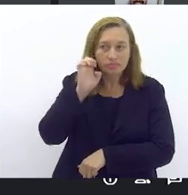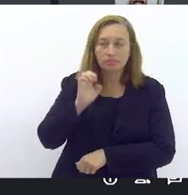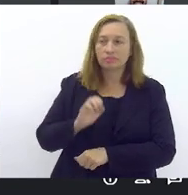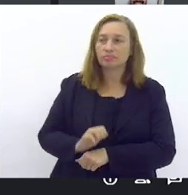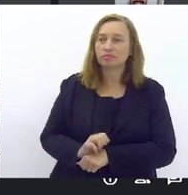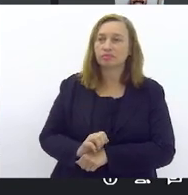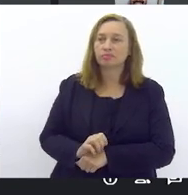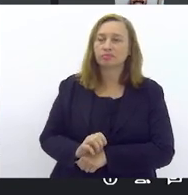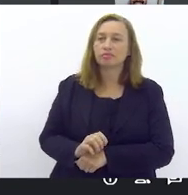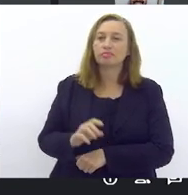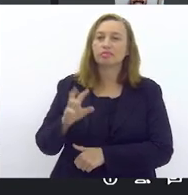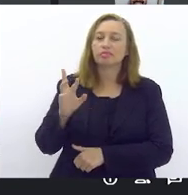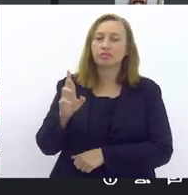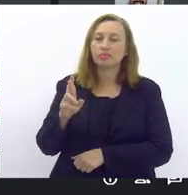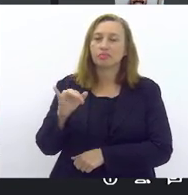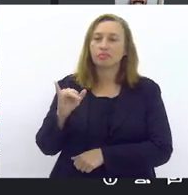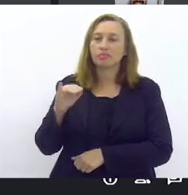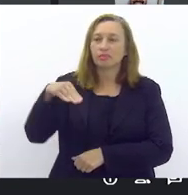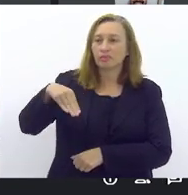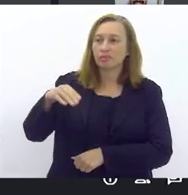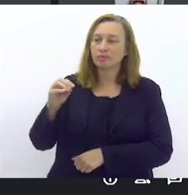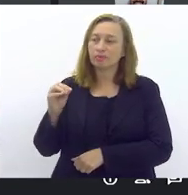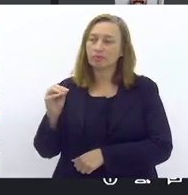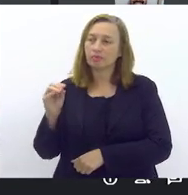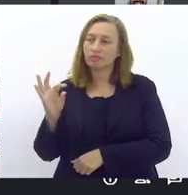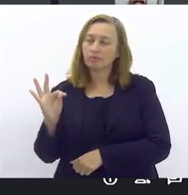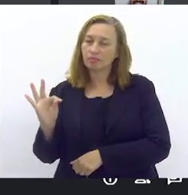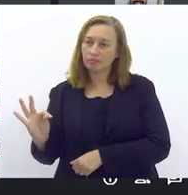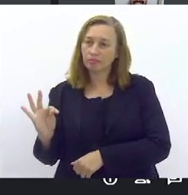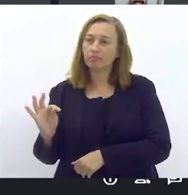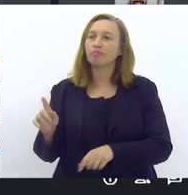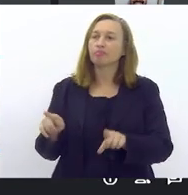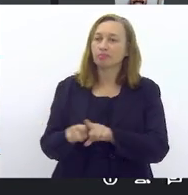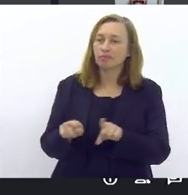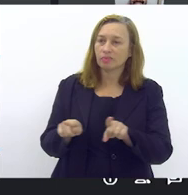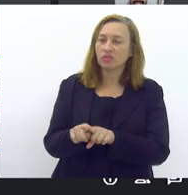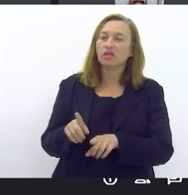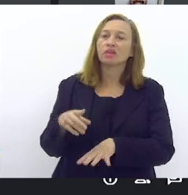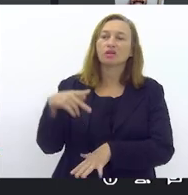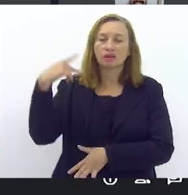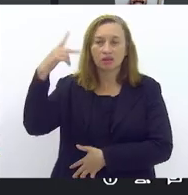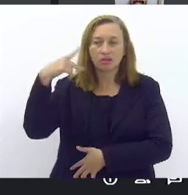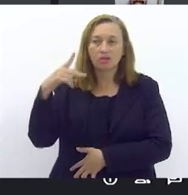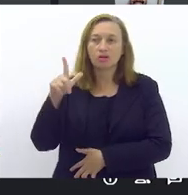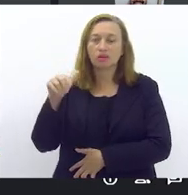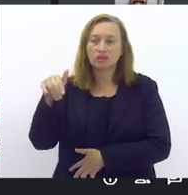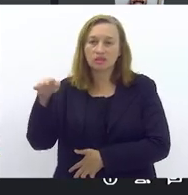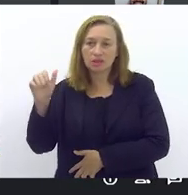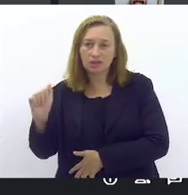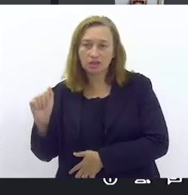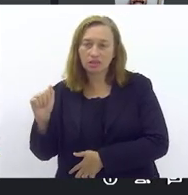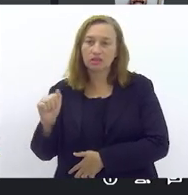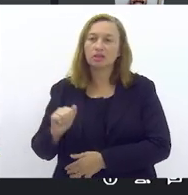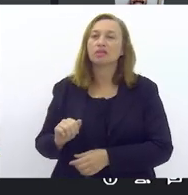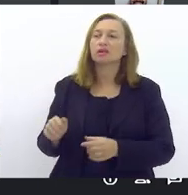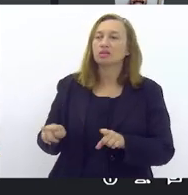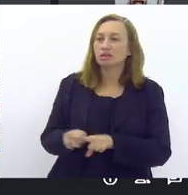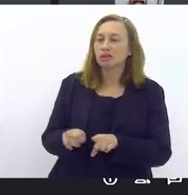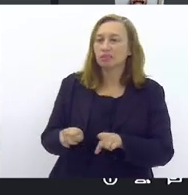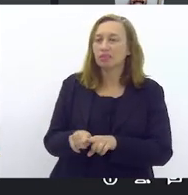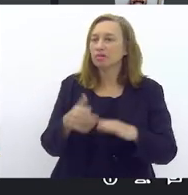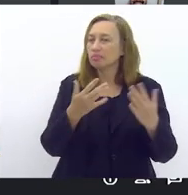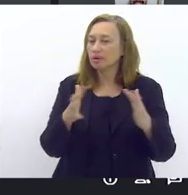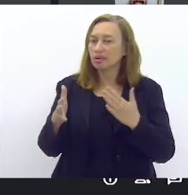Takamoto, o deputado Raimon, a vereadora Luciana Novaes, professor José Carlos Madureira, queria cumprimentar